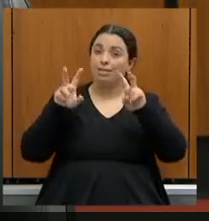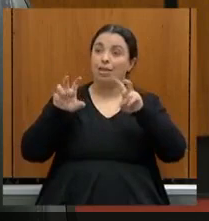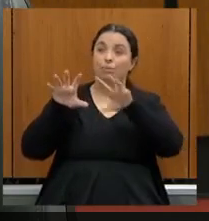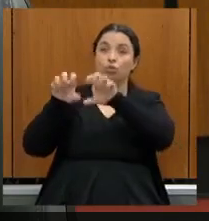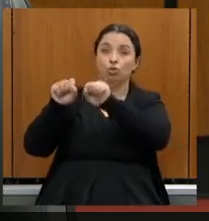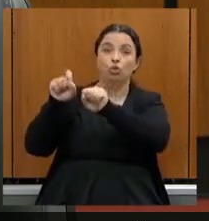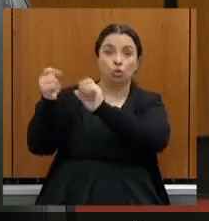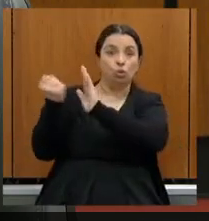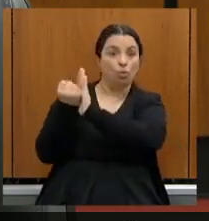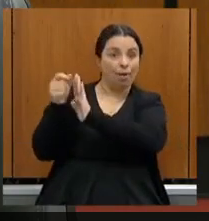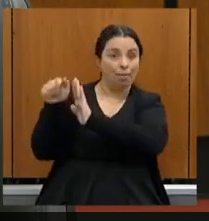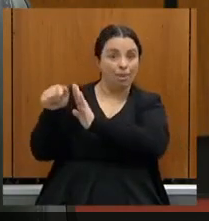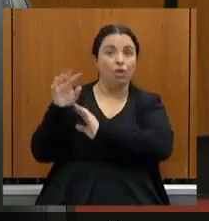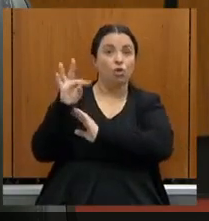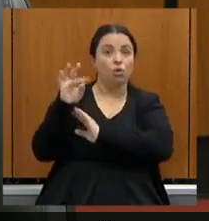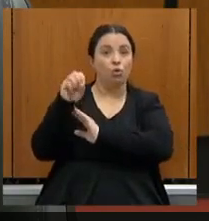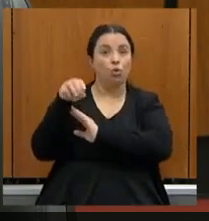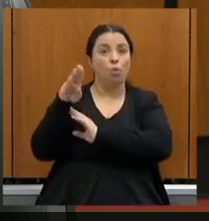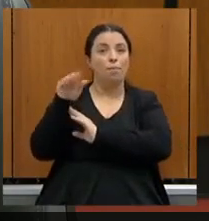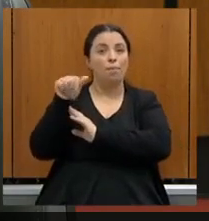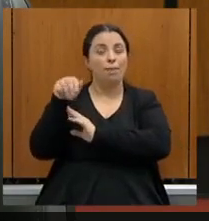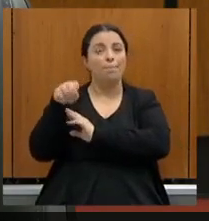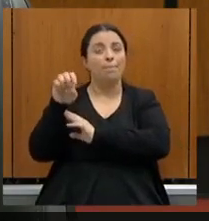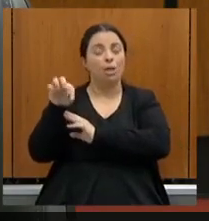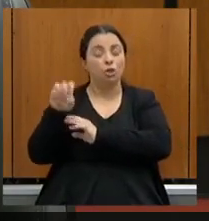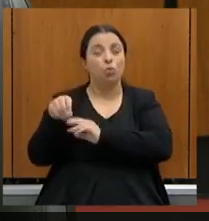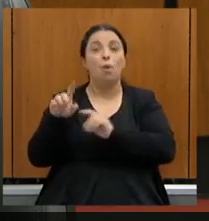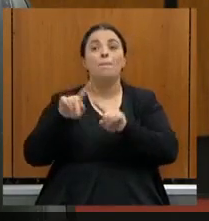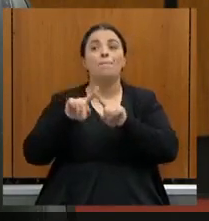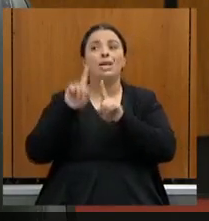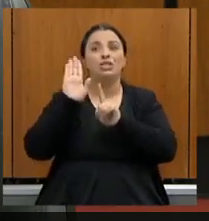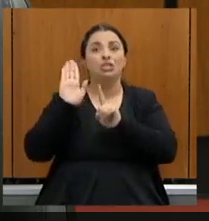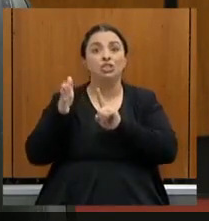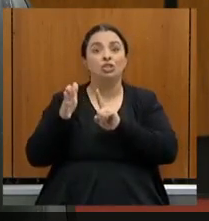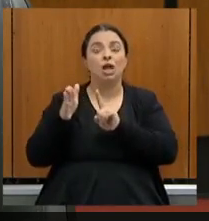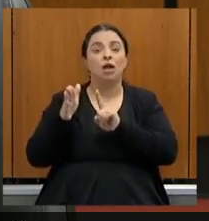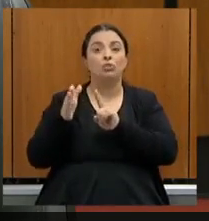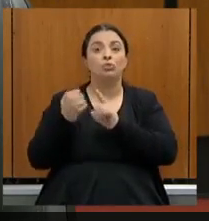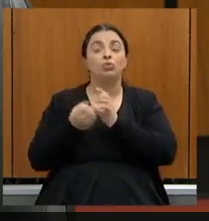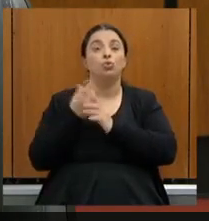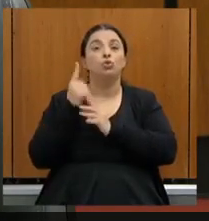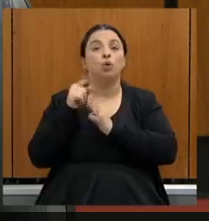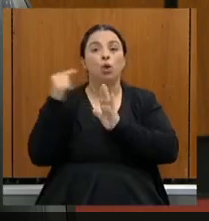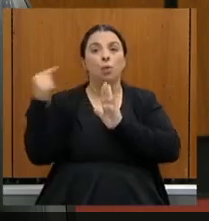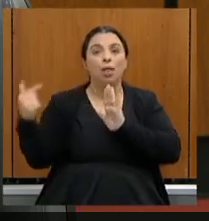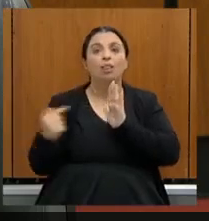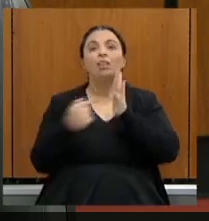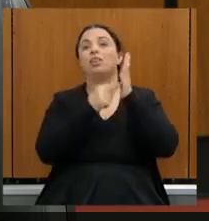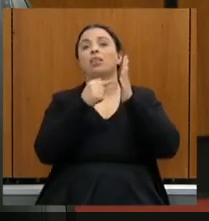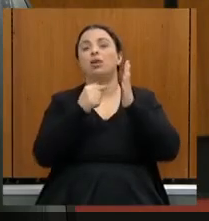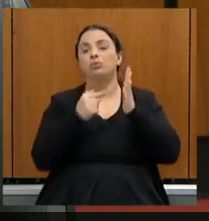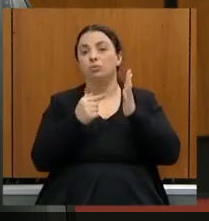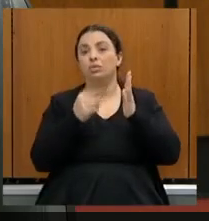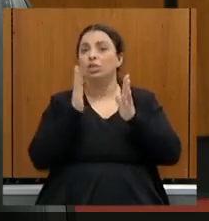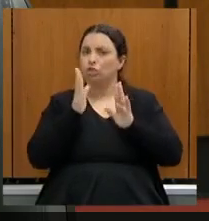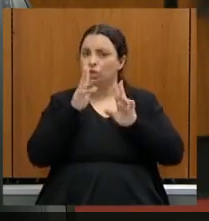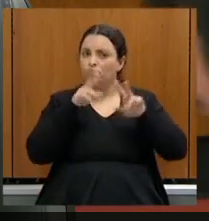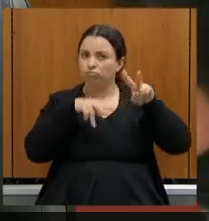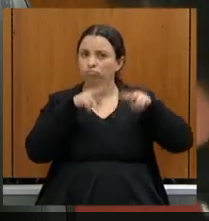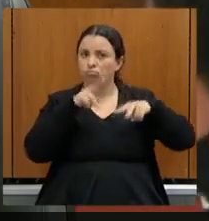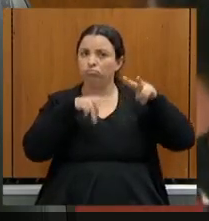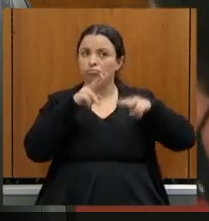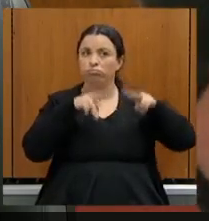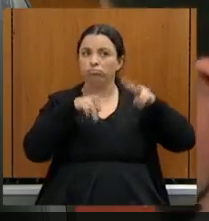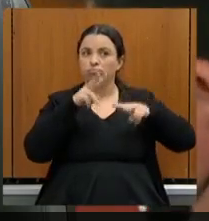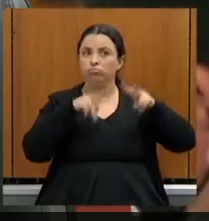deputada, uma denúncia que já foi analisada pelo Instituto Patrimônio Histórico de Minas Gerais, o IEFA,